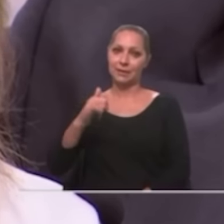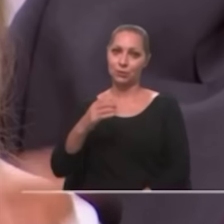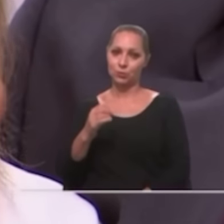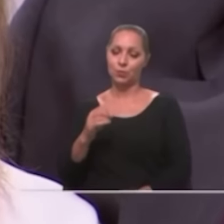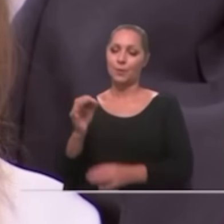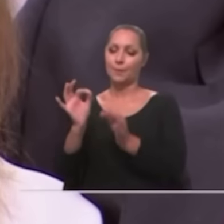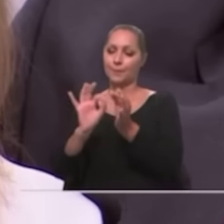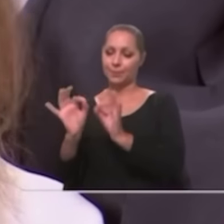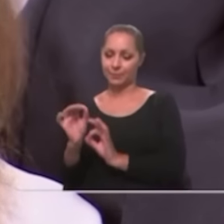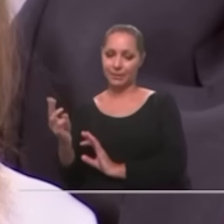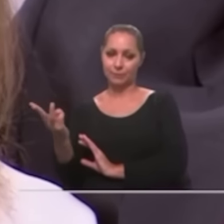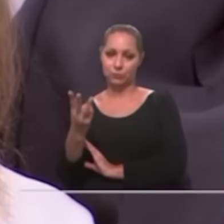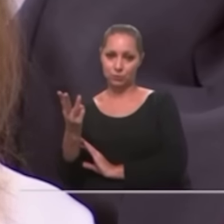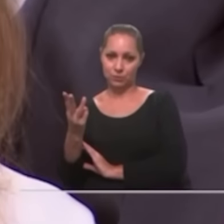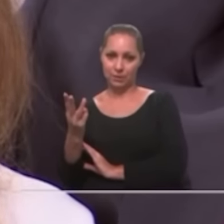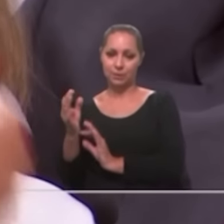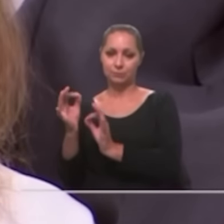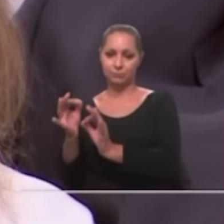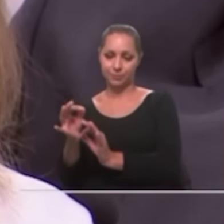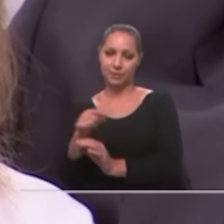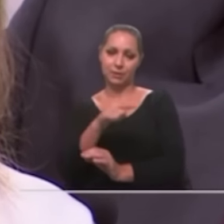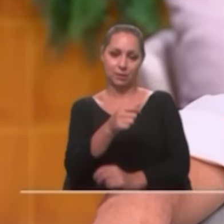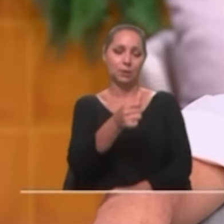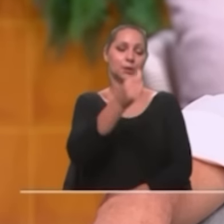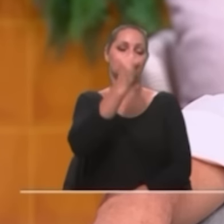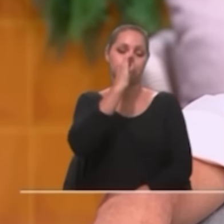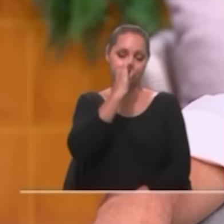trouxemos e realmente ele tomou o batido.